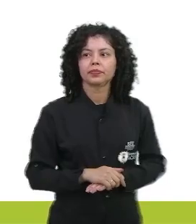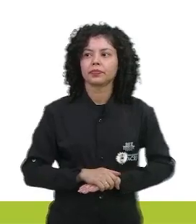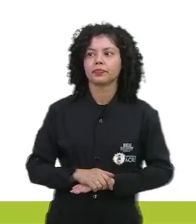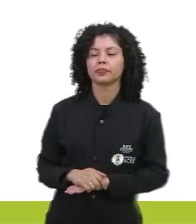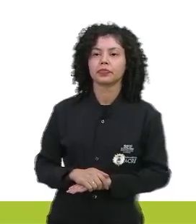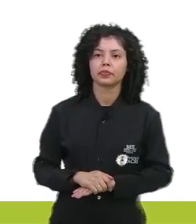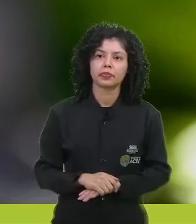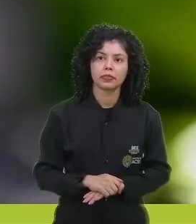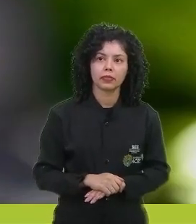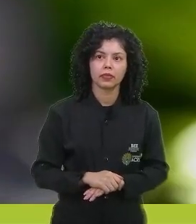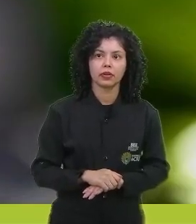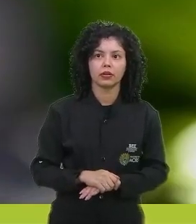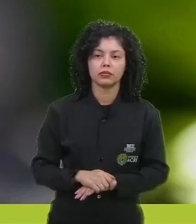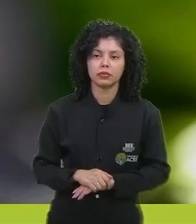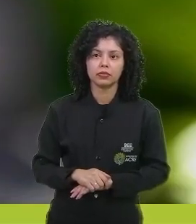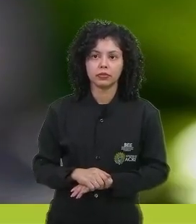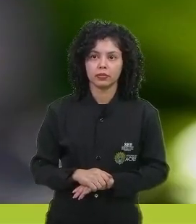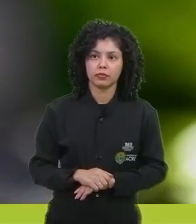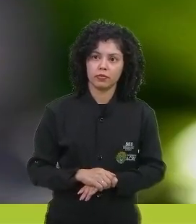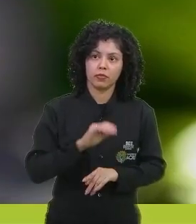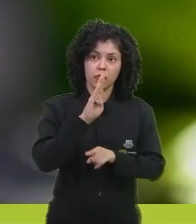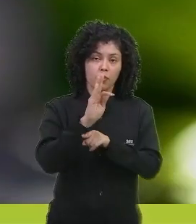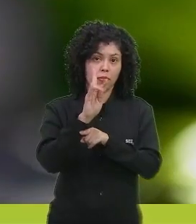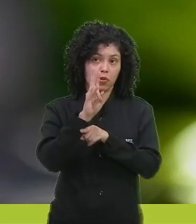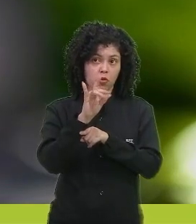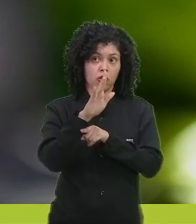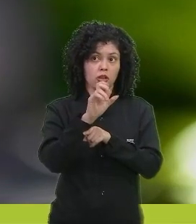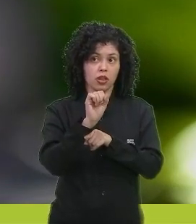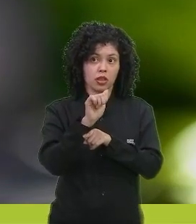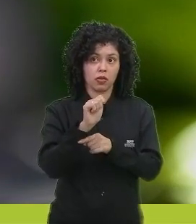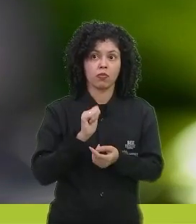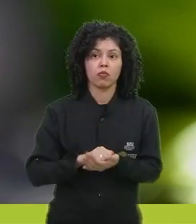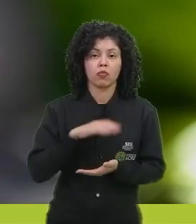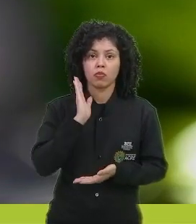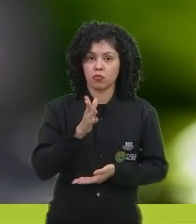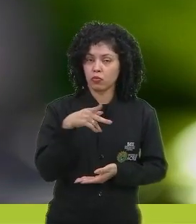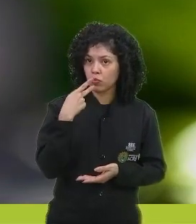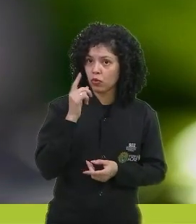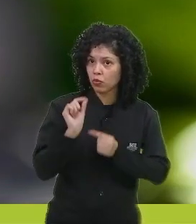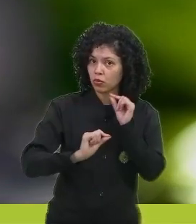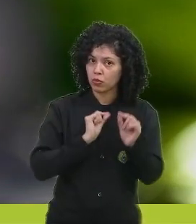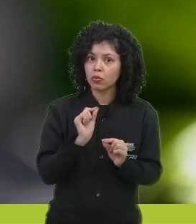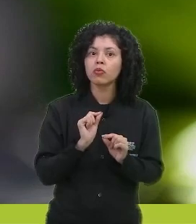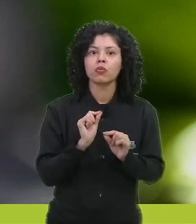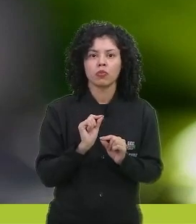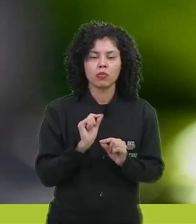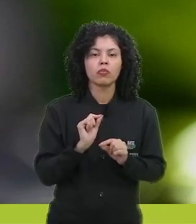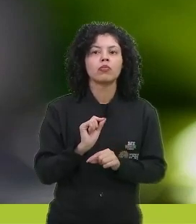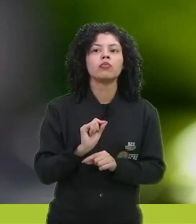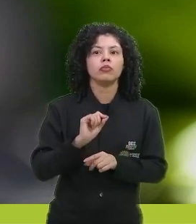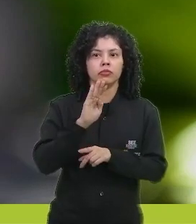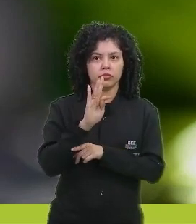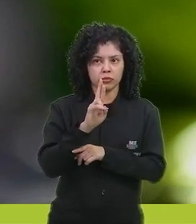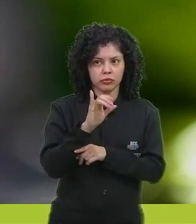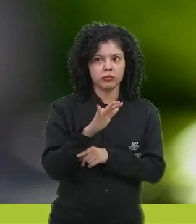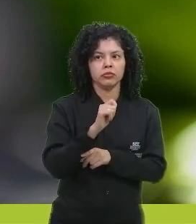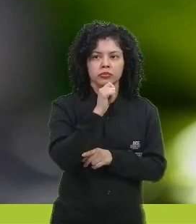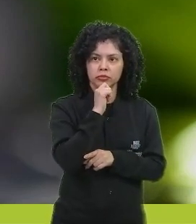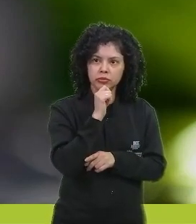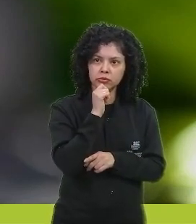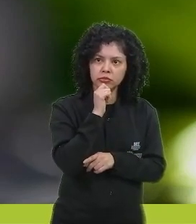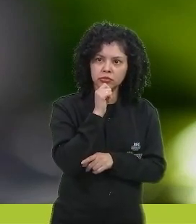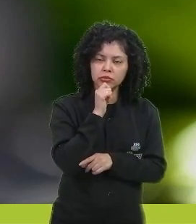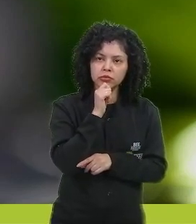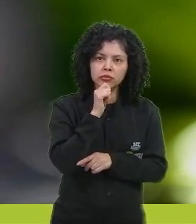só. Aqui nós temos o biodiesel, então nós já falamos que o biodiesel ele é um biocombustível, né? Ele